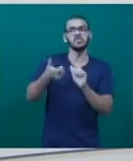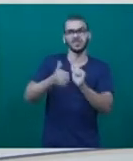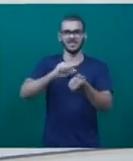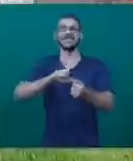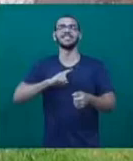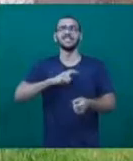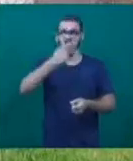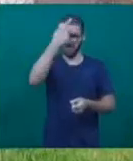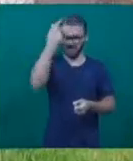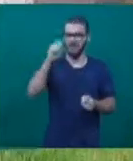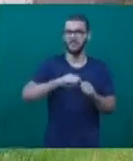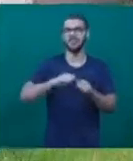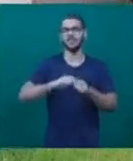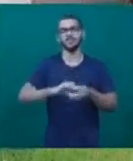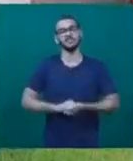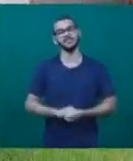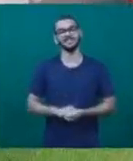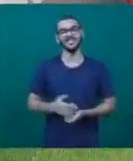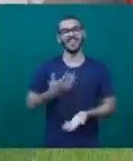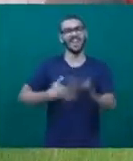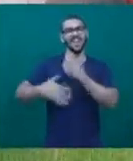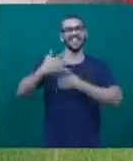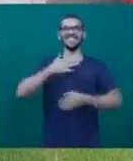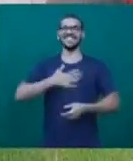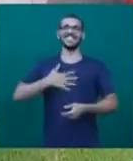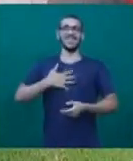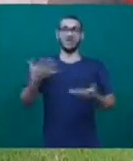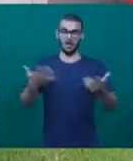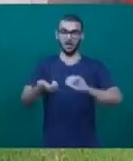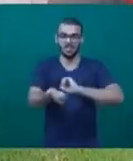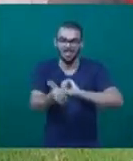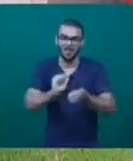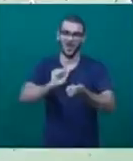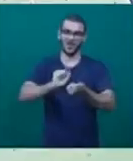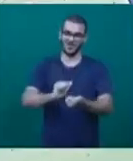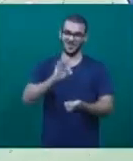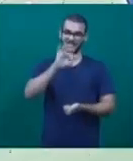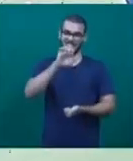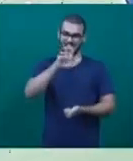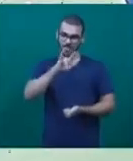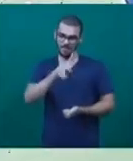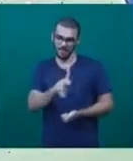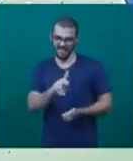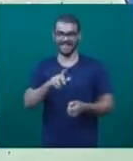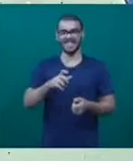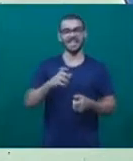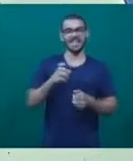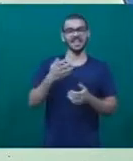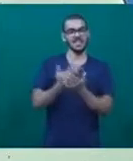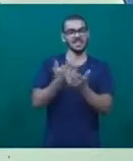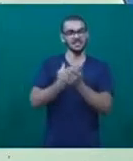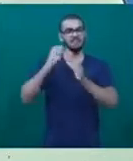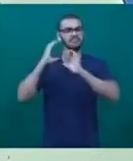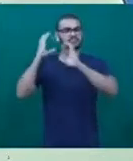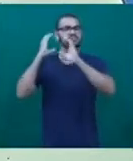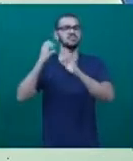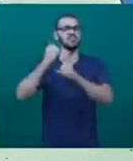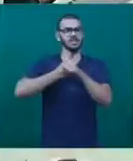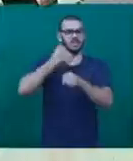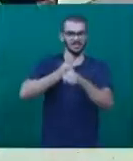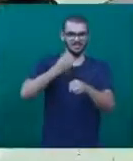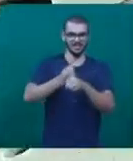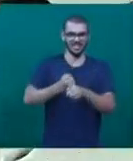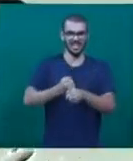adeptos por aí. O que era hobby, hoje virou esporte para o Felipe. O estudante de engenharia civil da UFO começou a